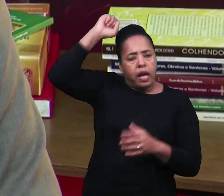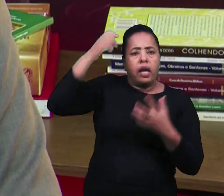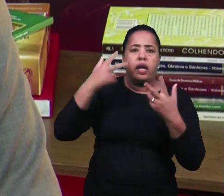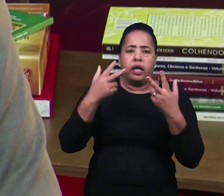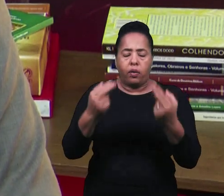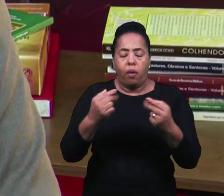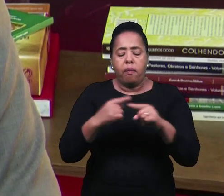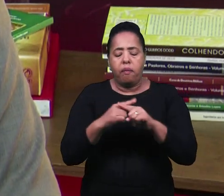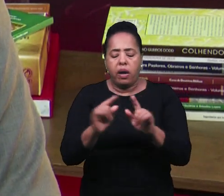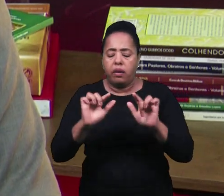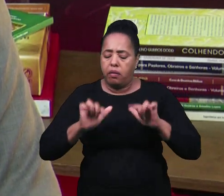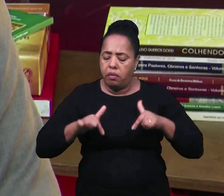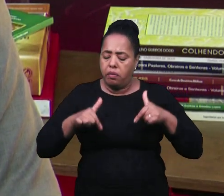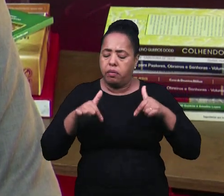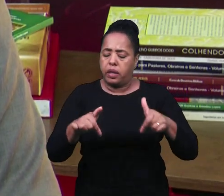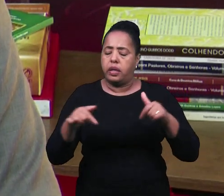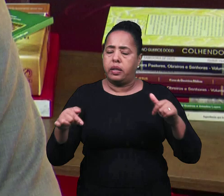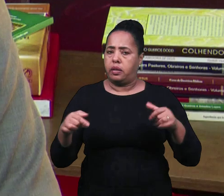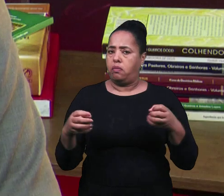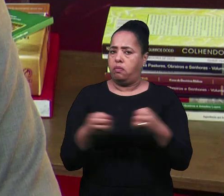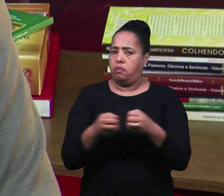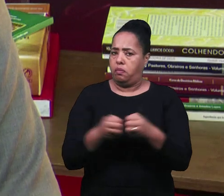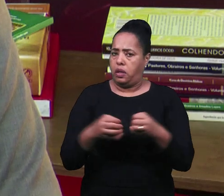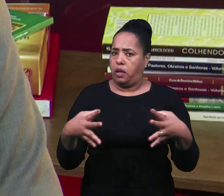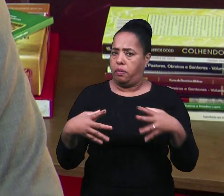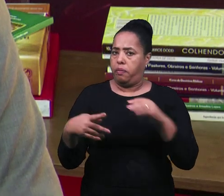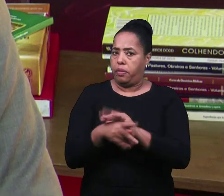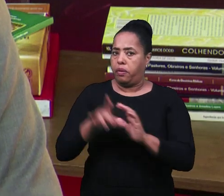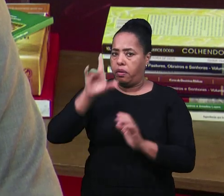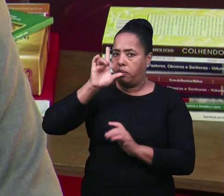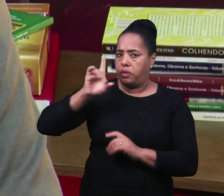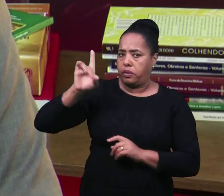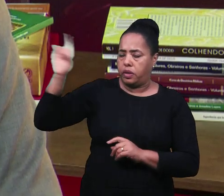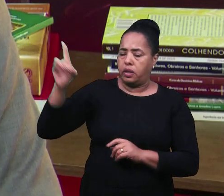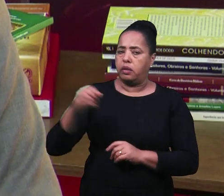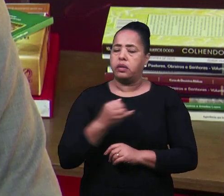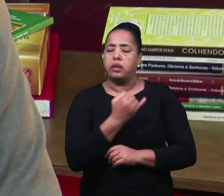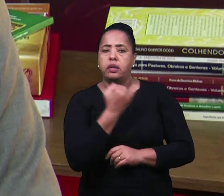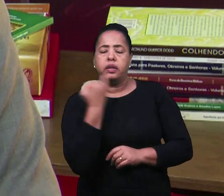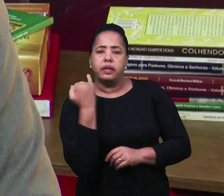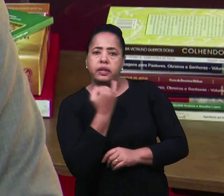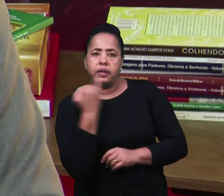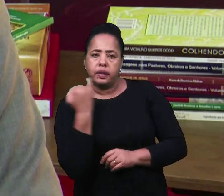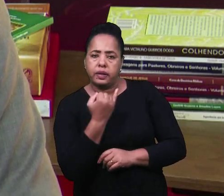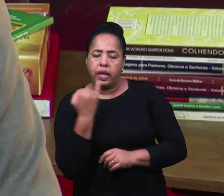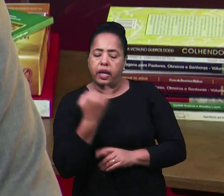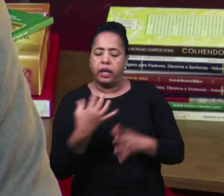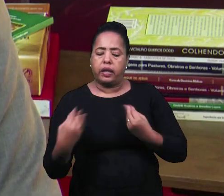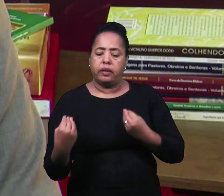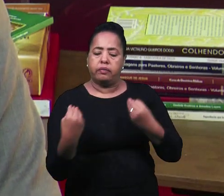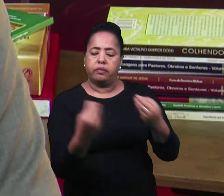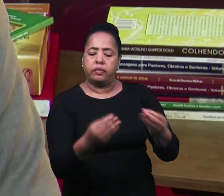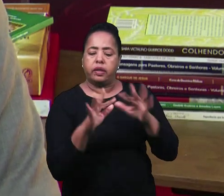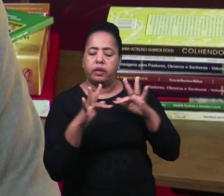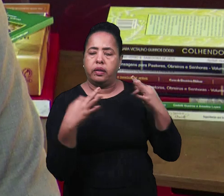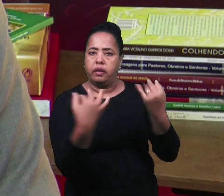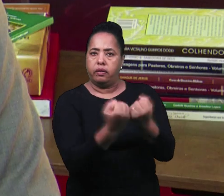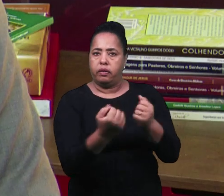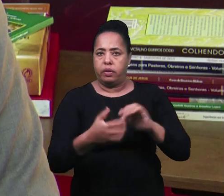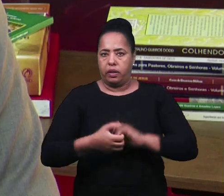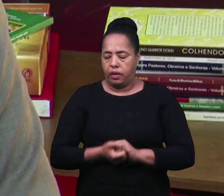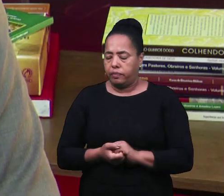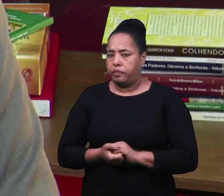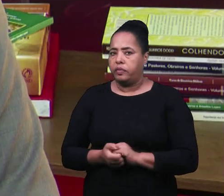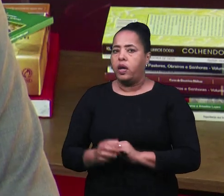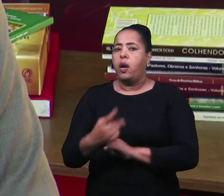operação de Deus, por um milagre da parte de Deus, Isaac é dado a esta família. Está comigo aqui conosco